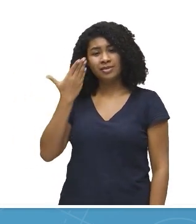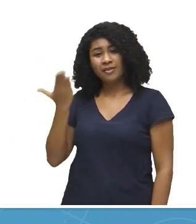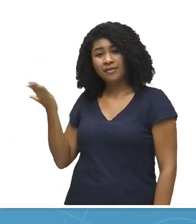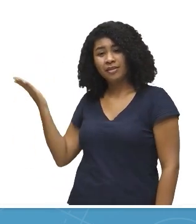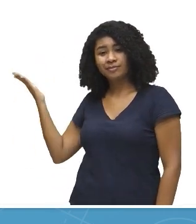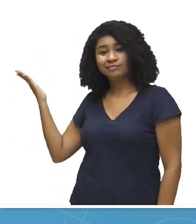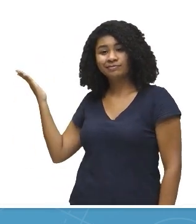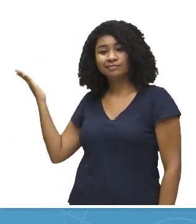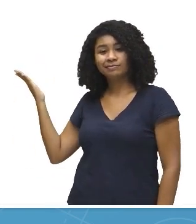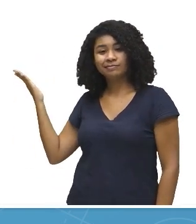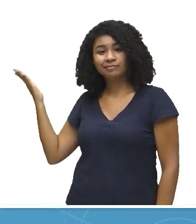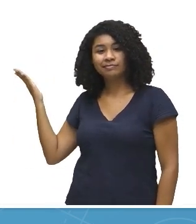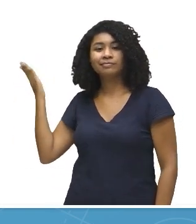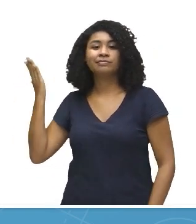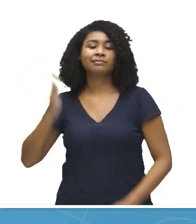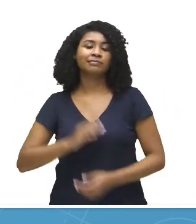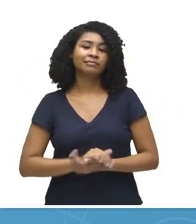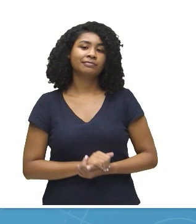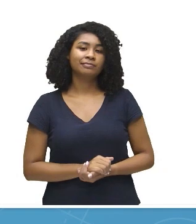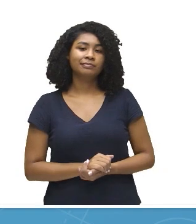olha. Então, aí foi